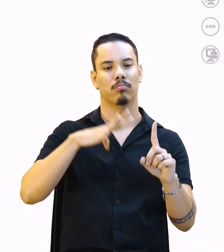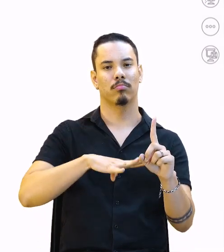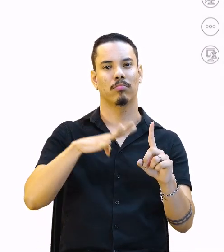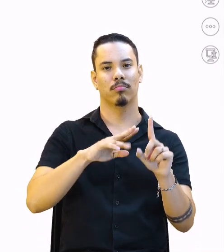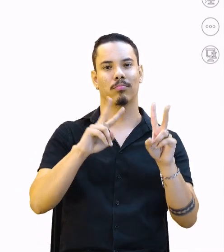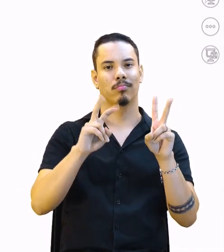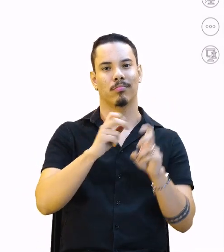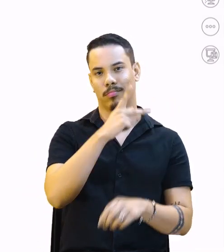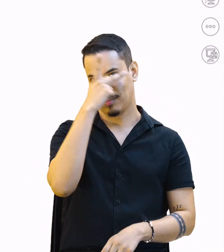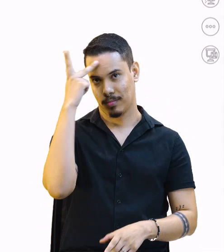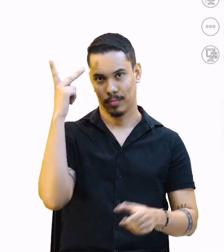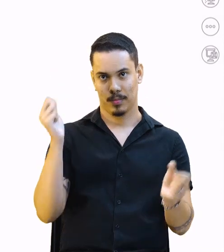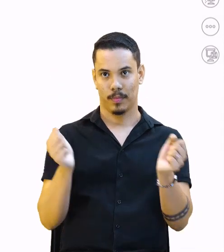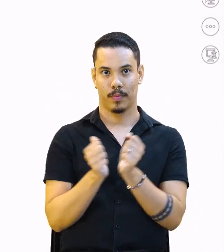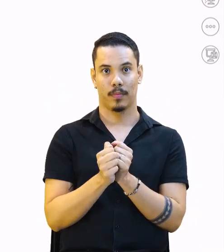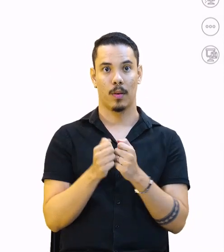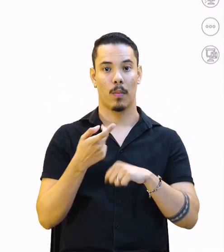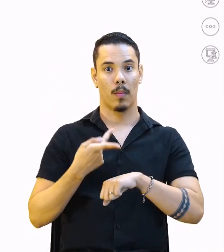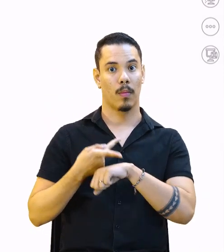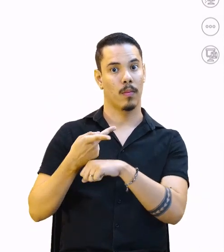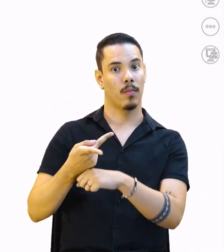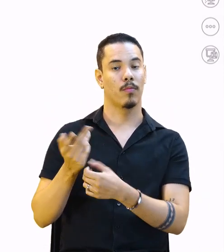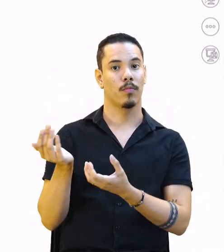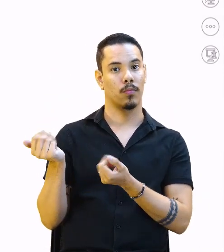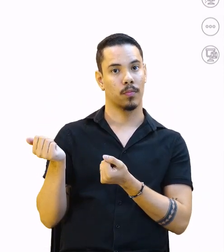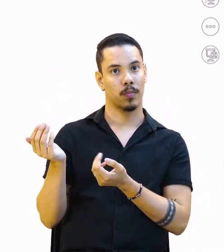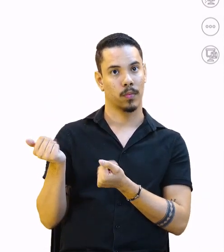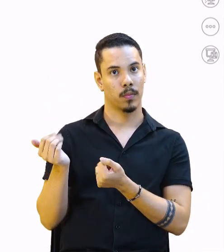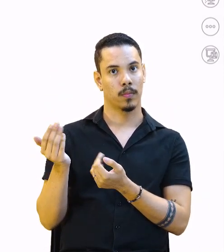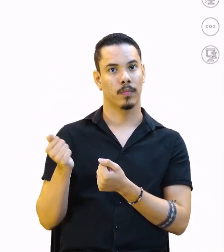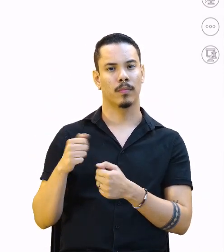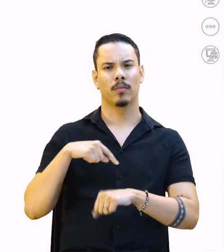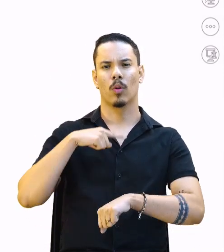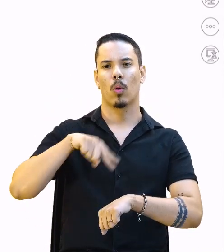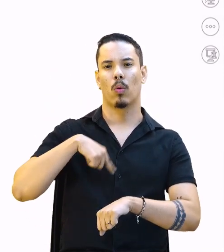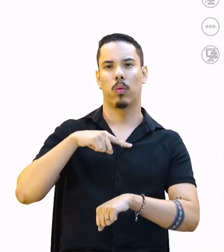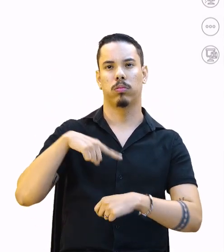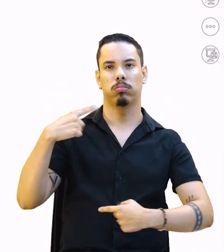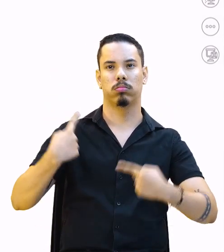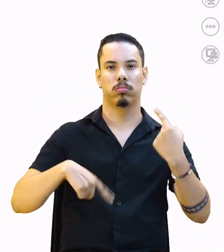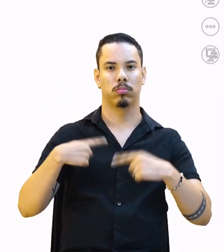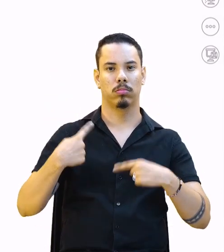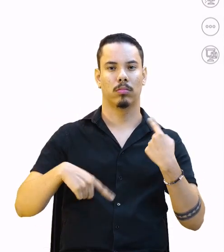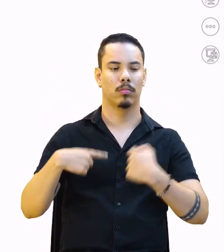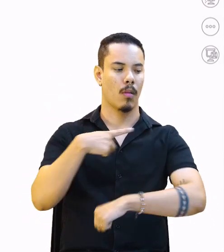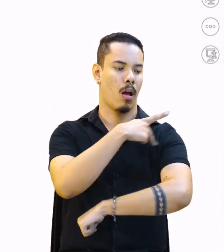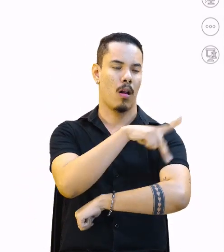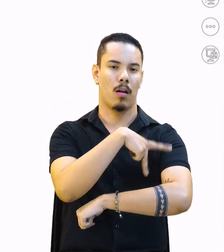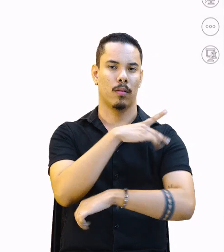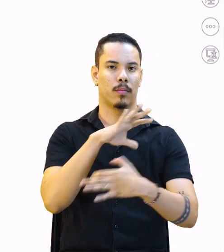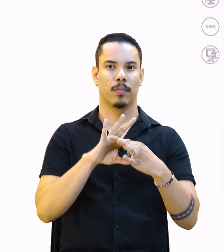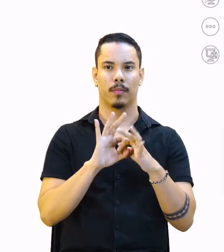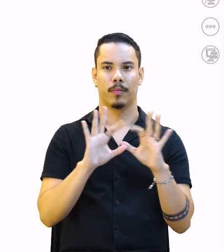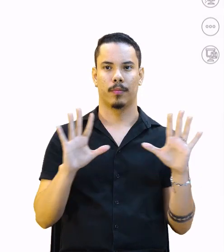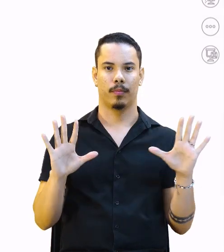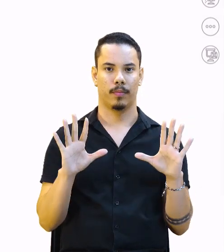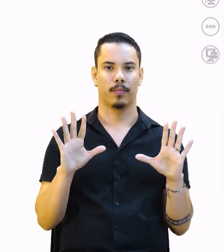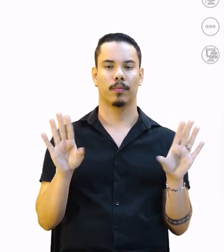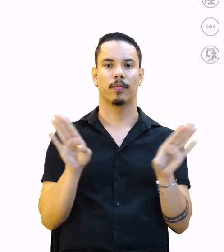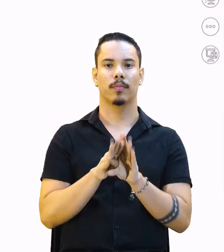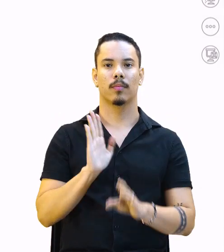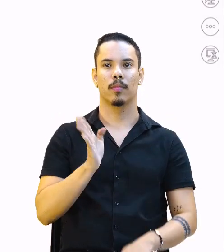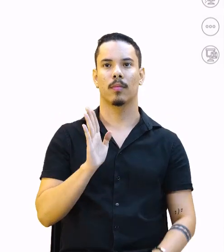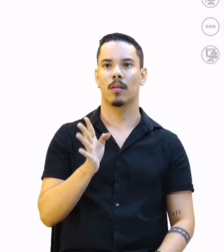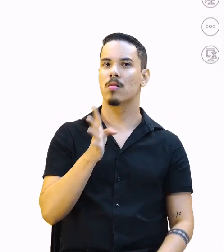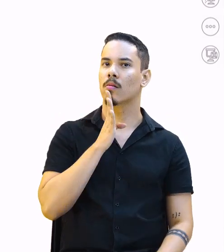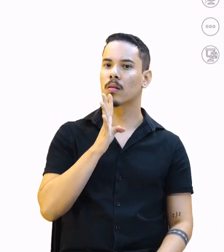interlocutores, né? Procurado pelos jovens, passava horas discutindo em praça pública, que conhecia, era conhecida